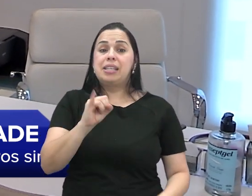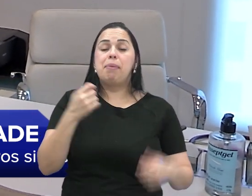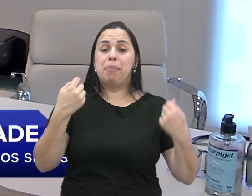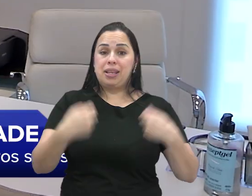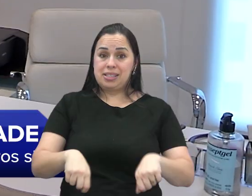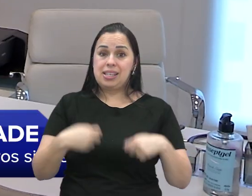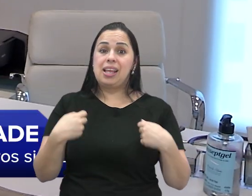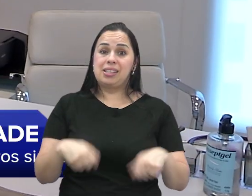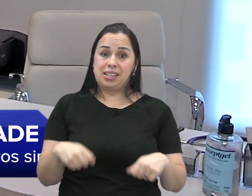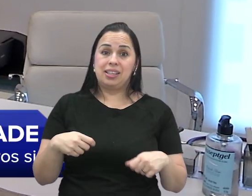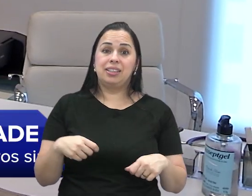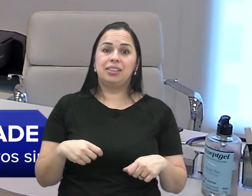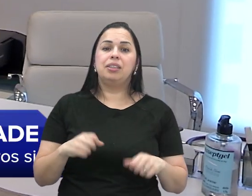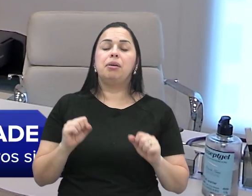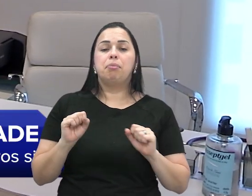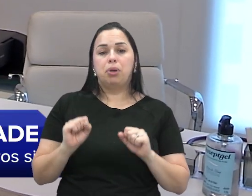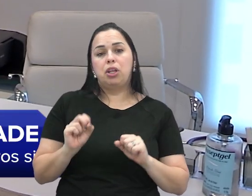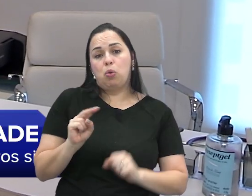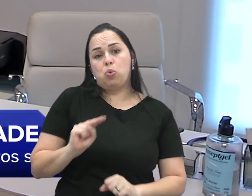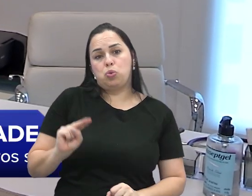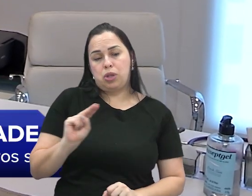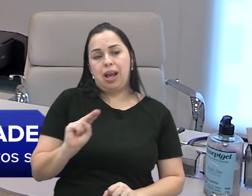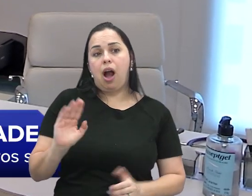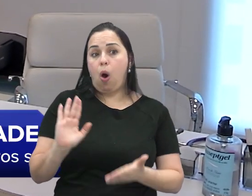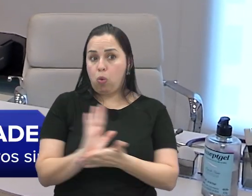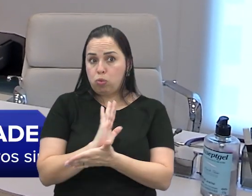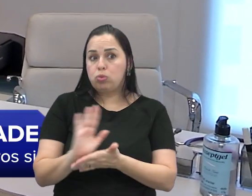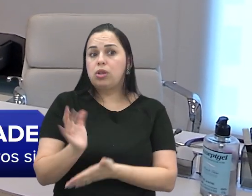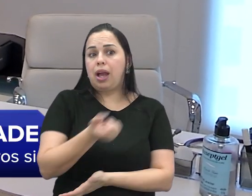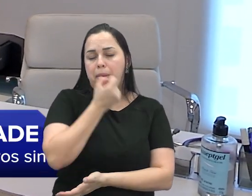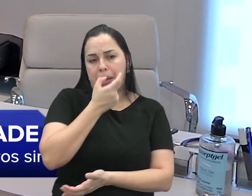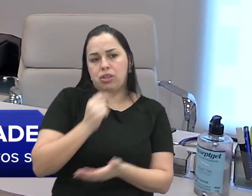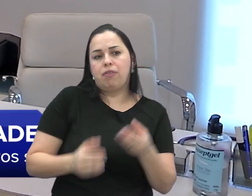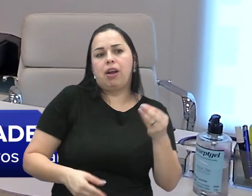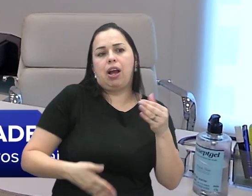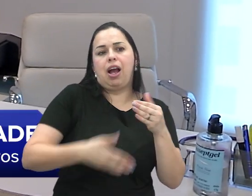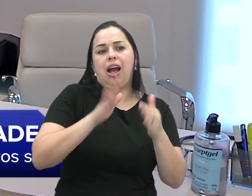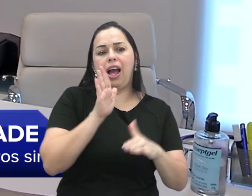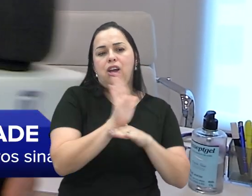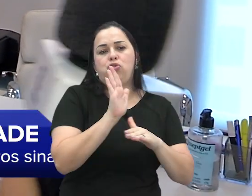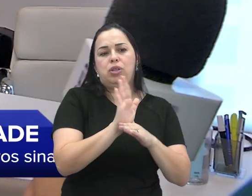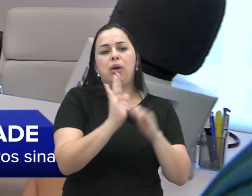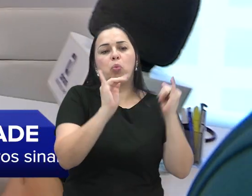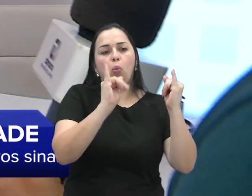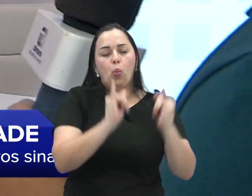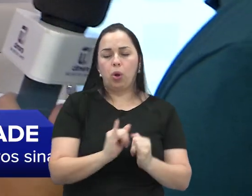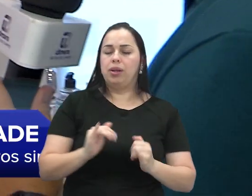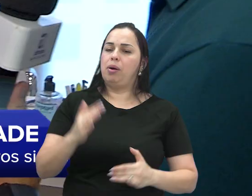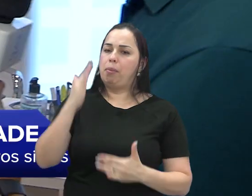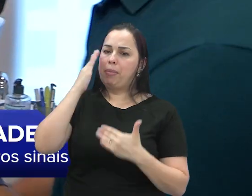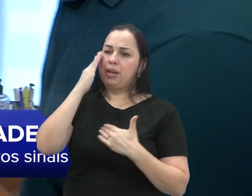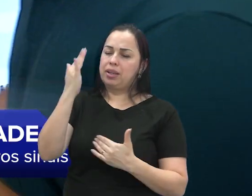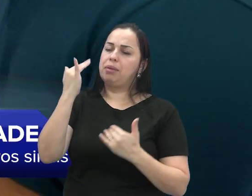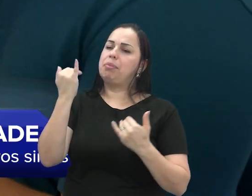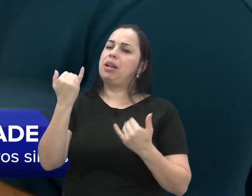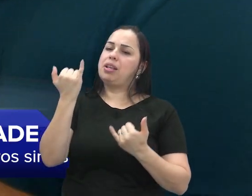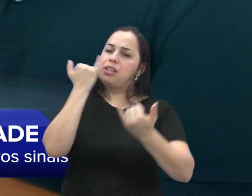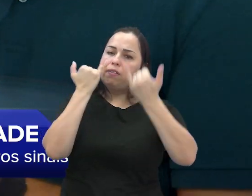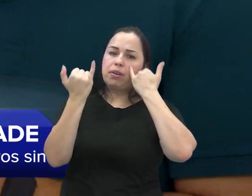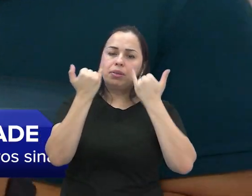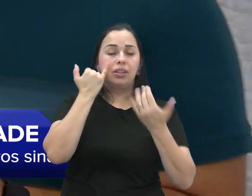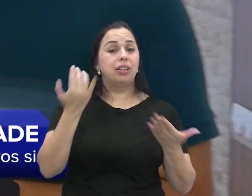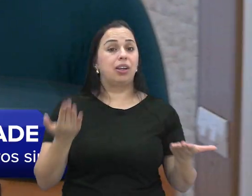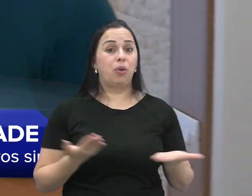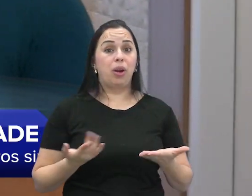for necessário, no tratamento de obesidade, nós podemos utilizar alguns remédios que vão auxiliar também. Perfeito, doutor. Obrigado pelas suas